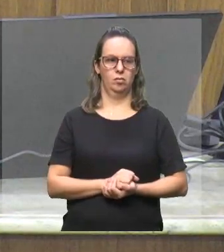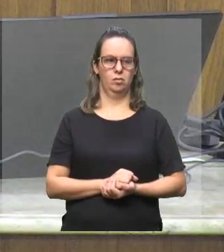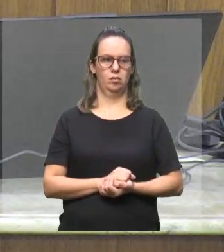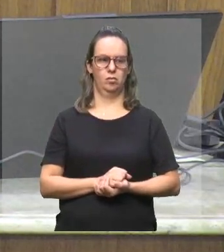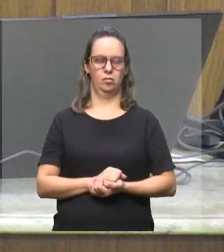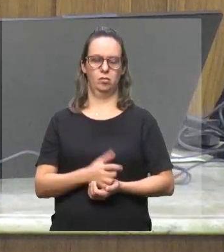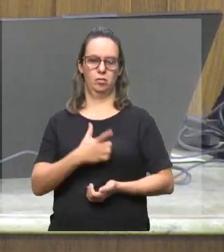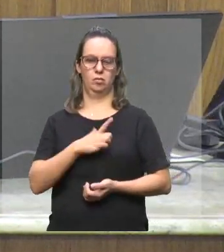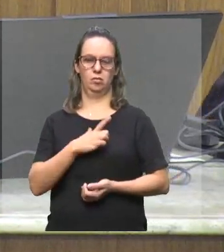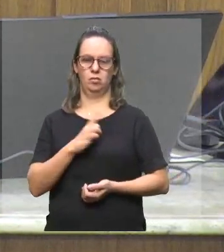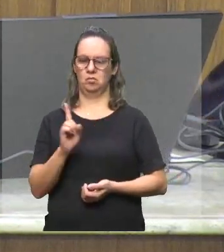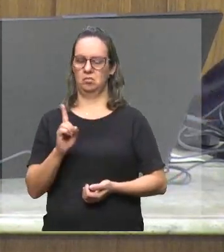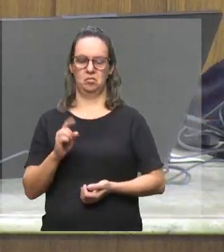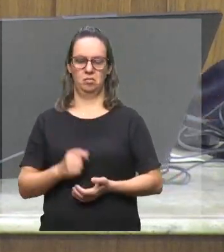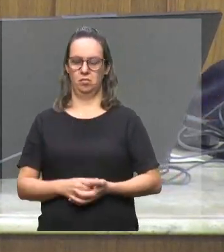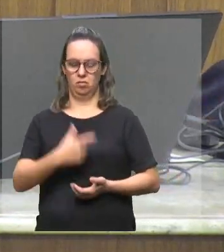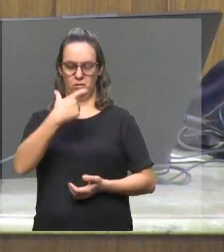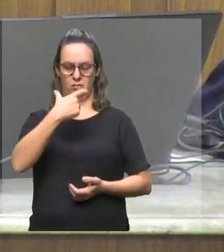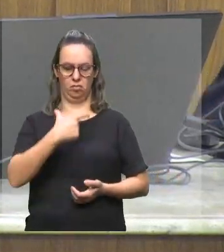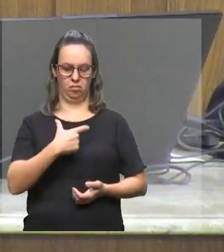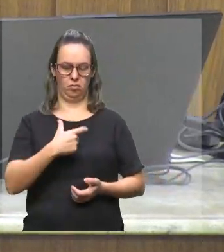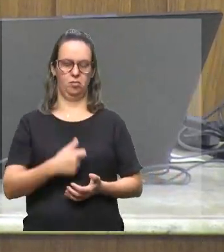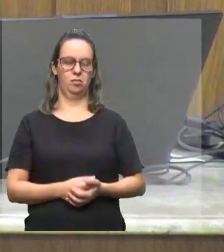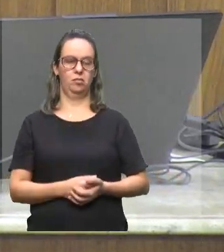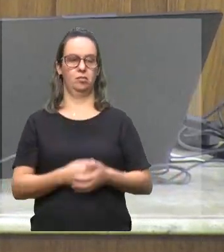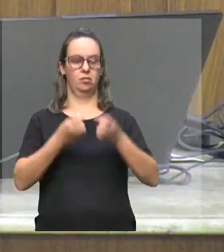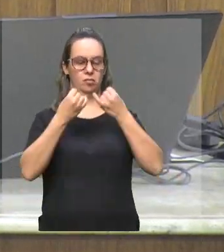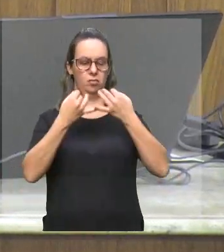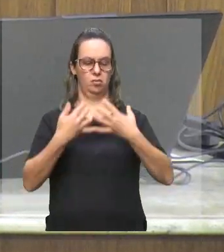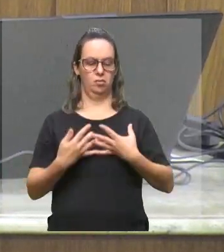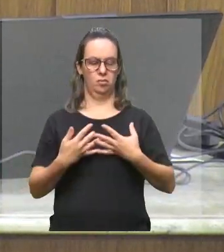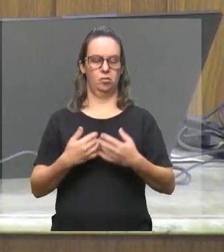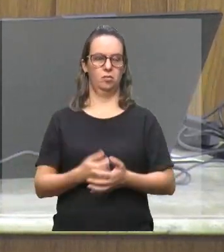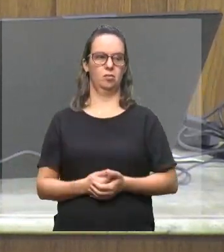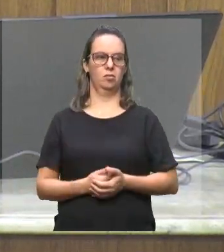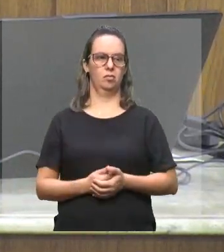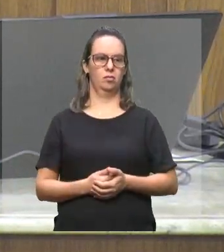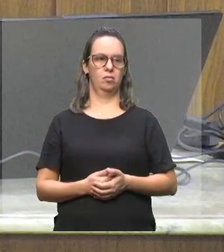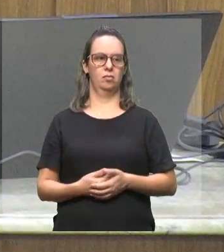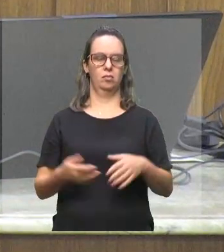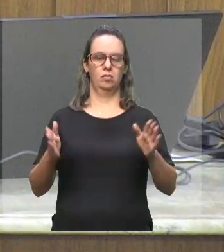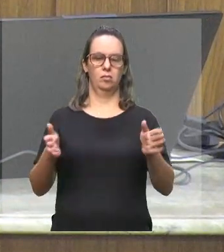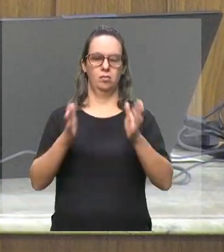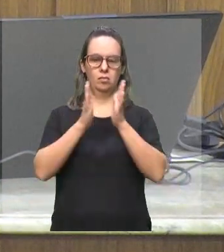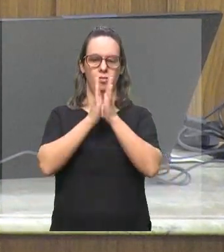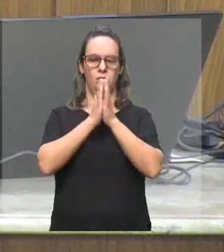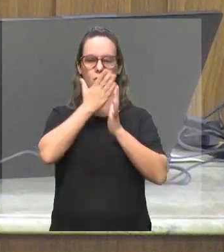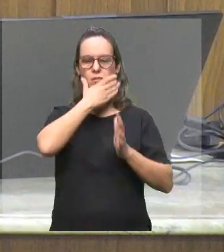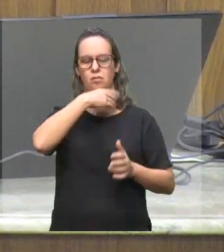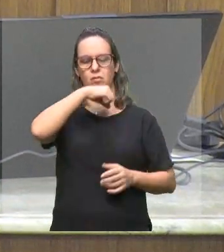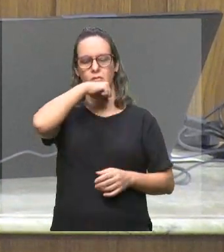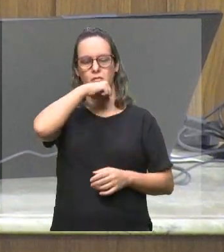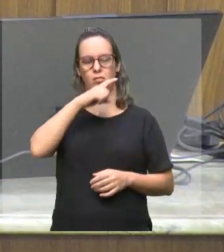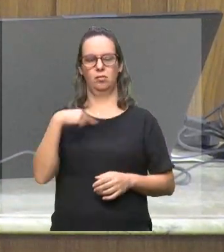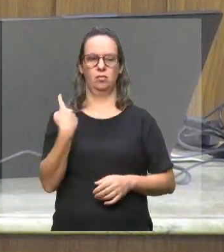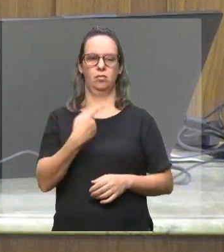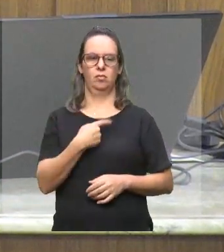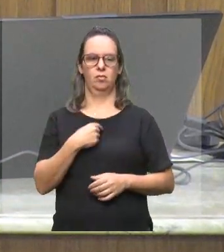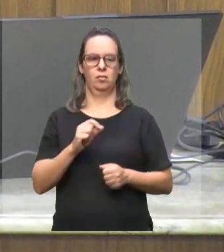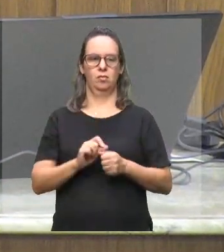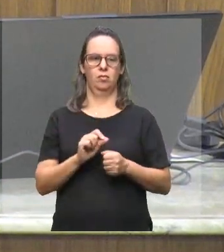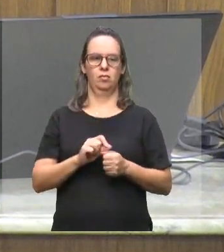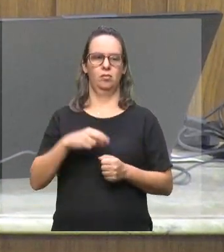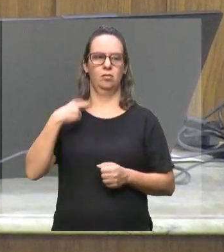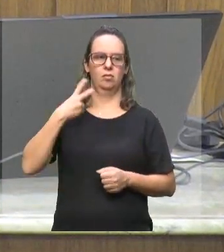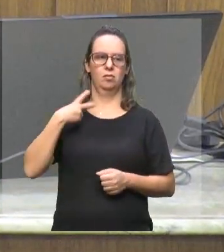Não havendo oradores para falar em explicação pessoal, passaremos para a oração do Pai Nosso, que será proclamada pelo vereador